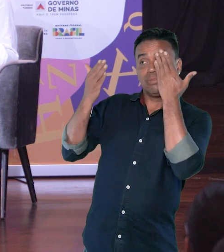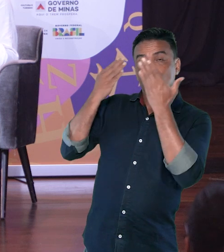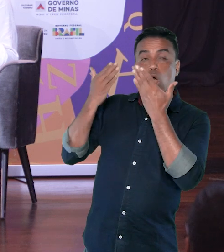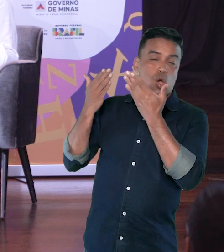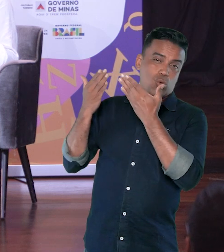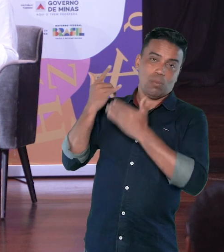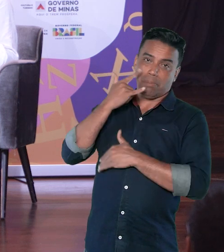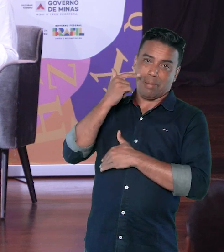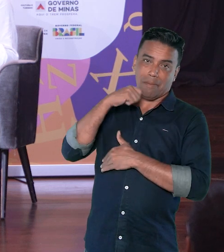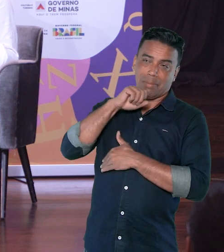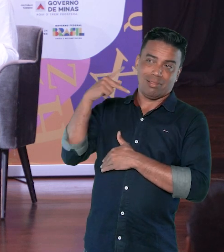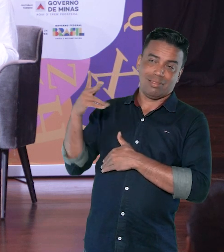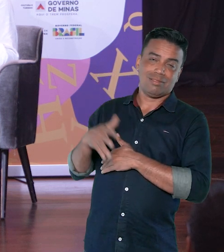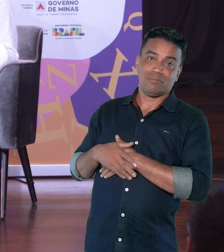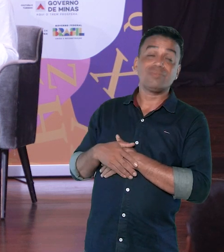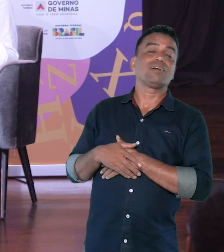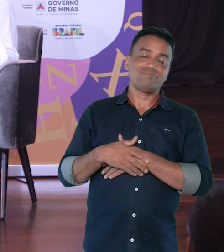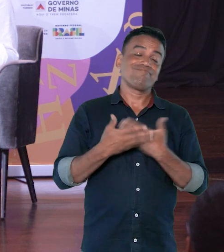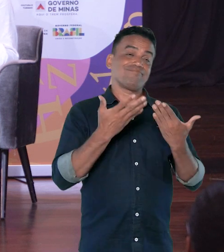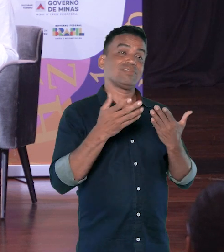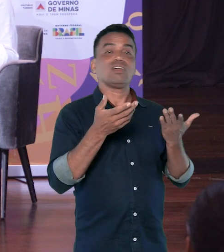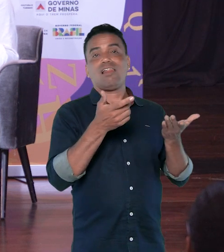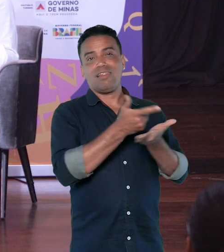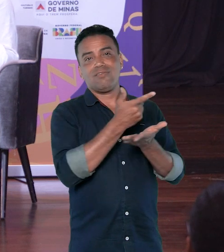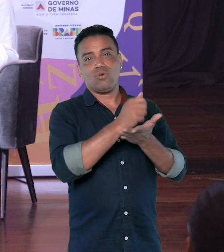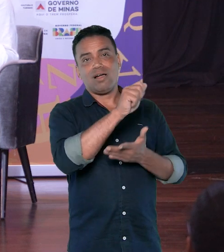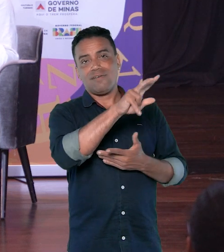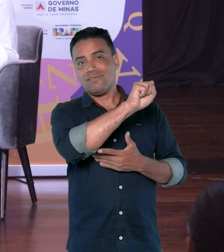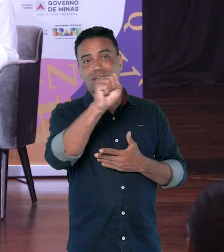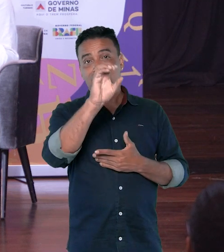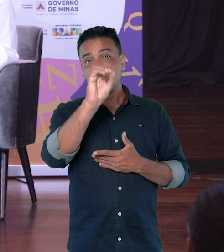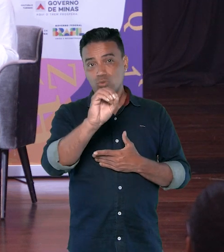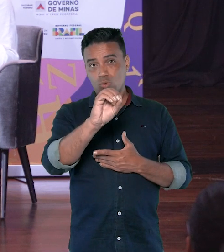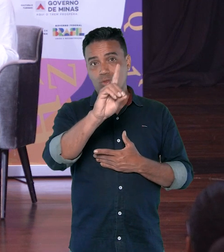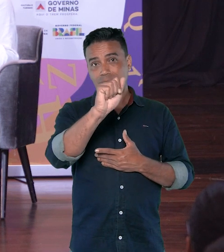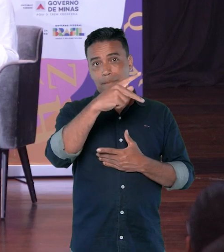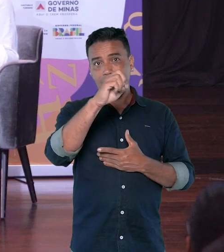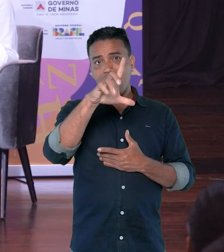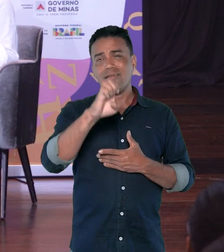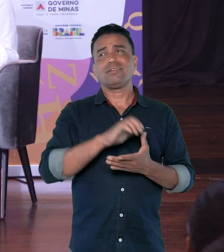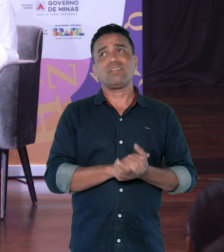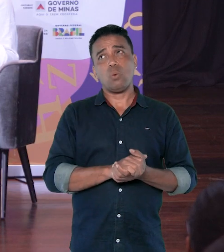né, do Avesso da Pele. Há um desencanto proposital